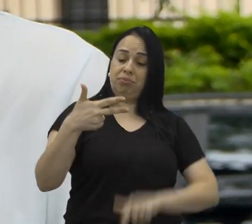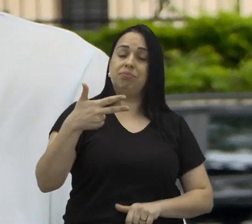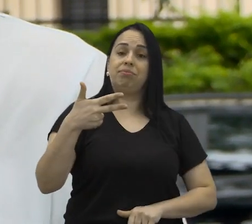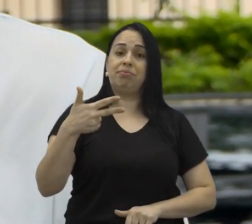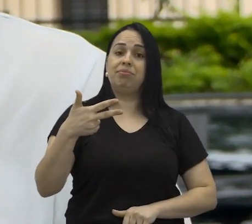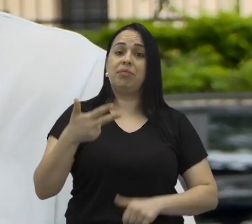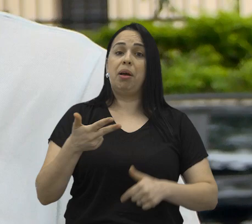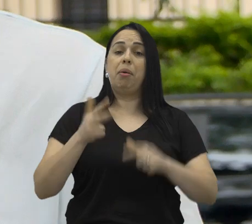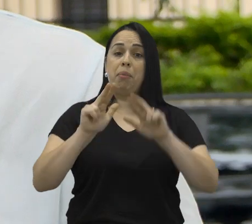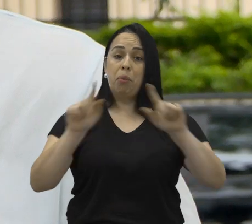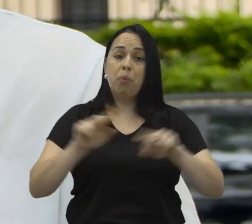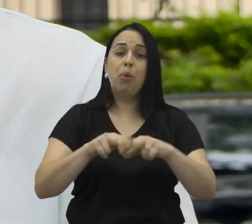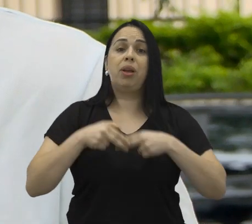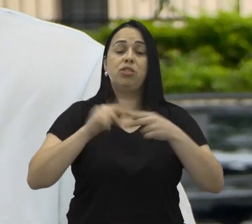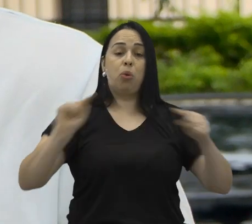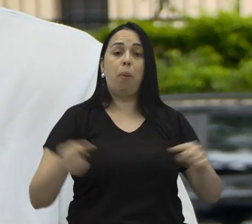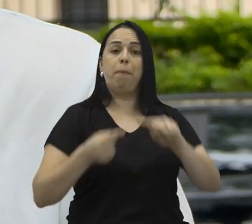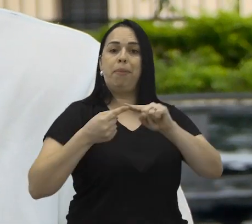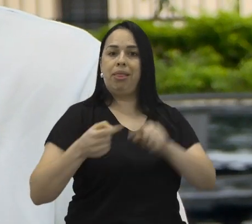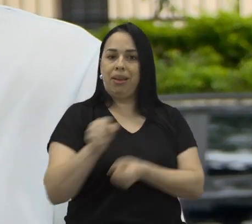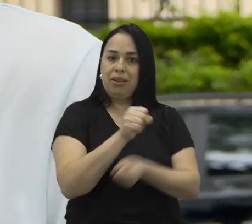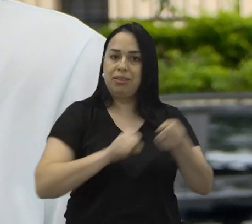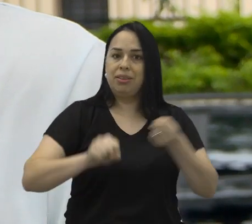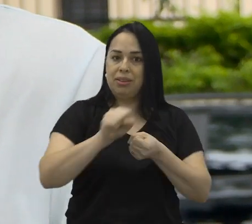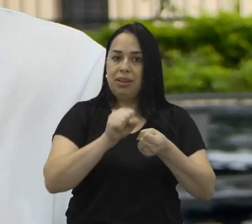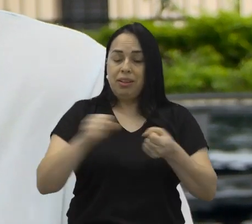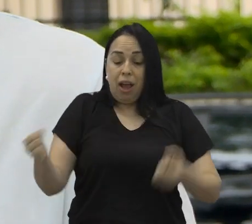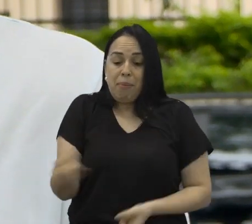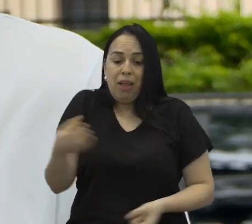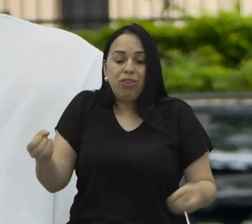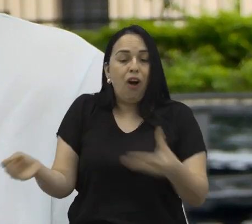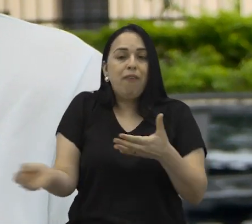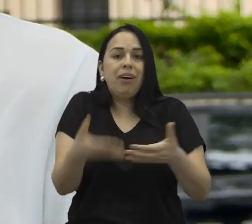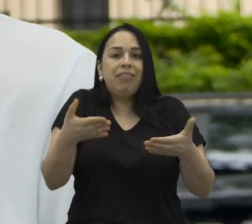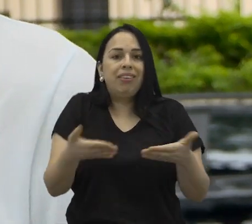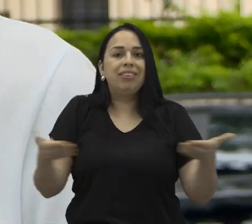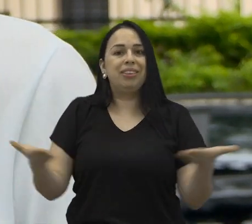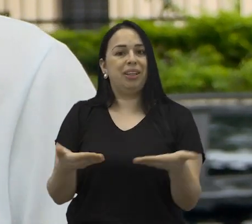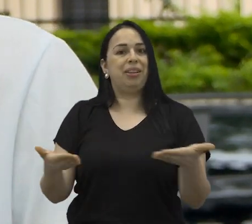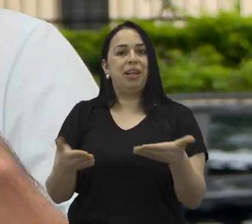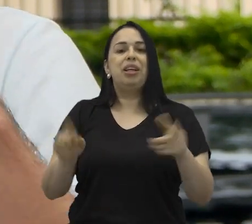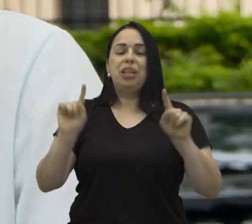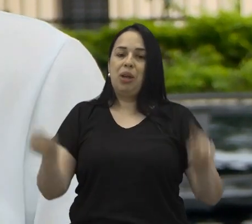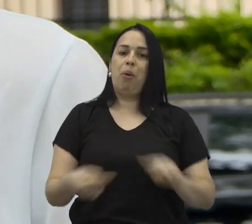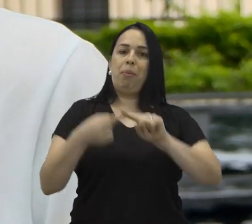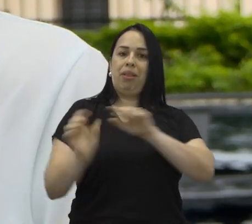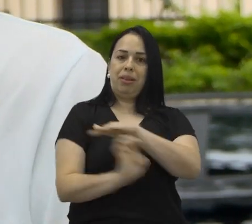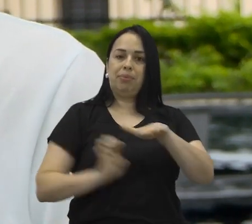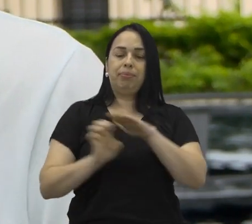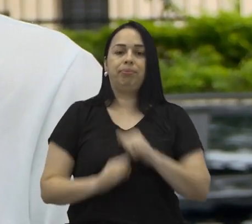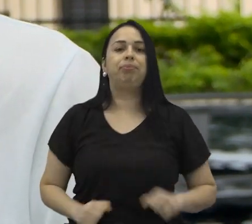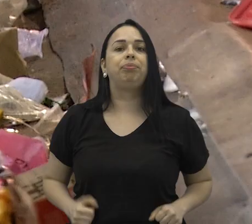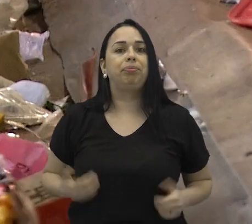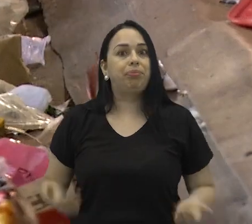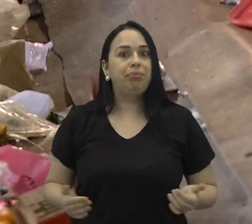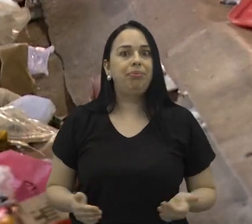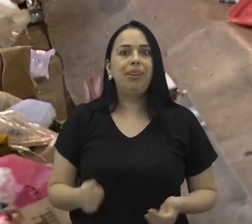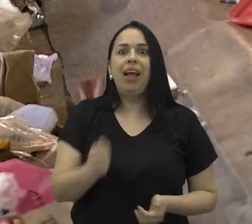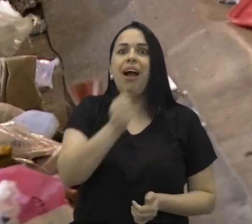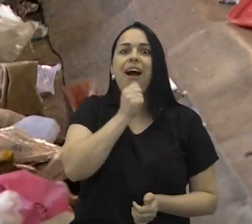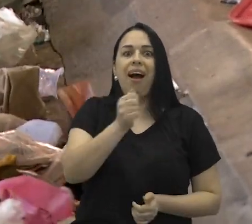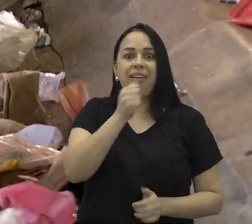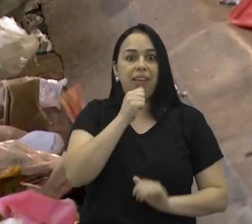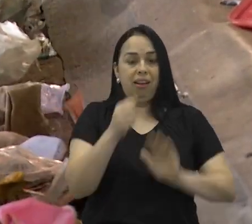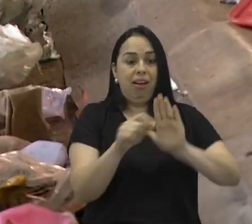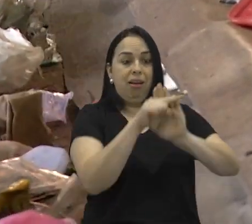ações ambientais se apresentam como uma grande tendência, mais que uma tendência, uma realidade atualmente dos negócios em todos os segmentos e portes. Ainda